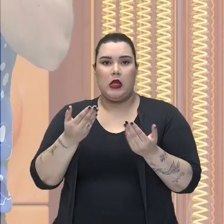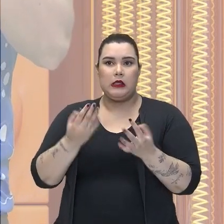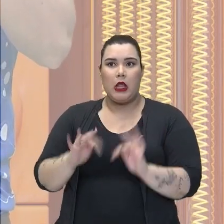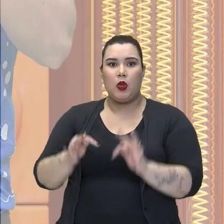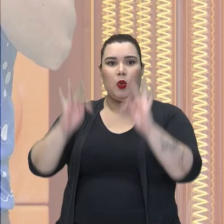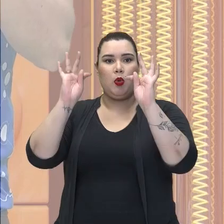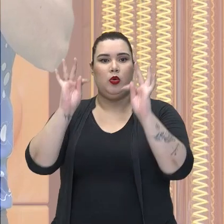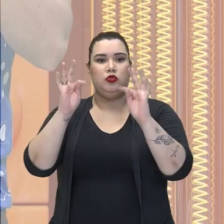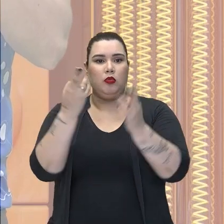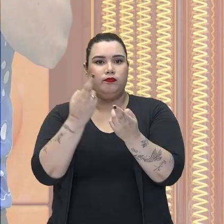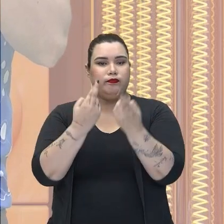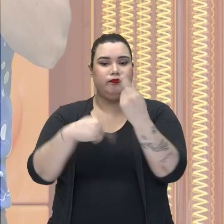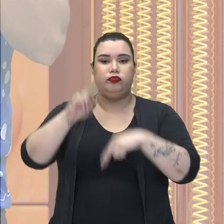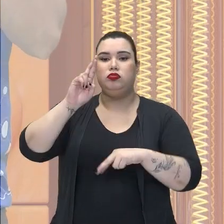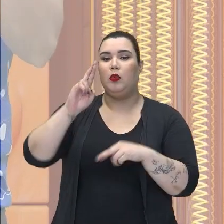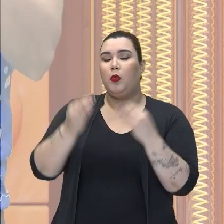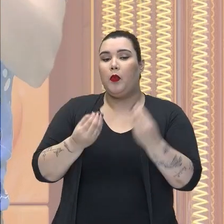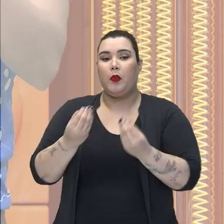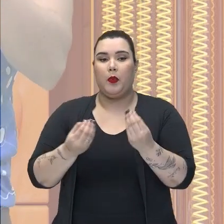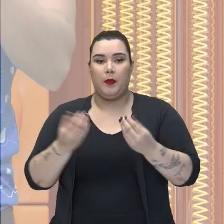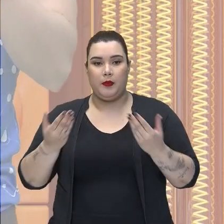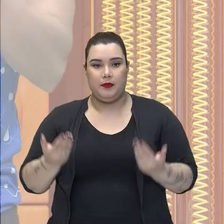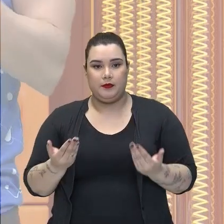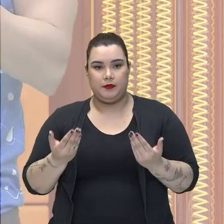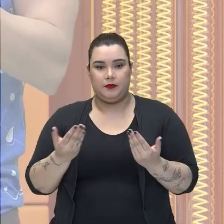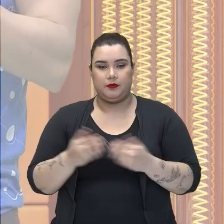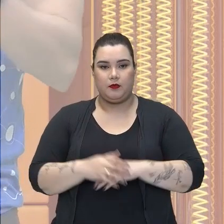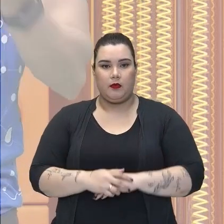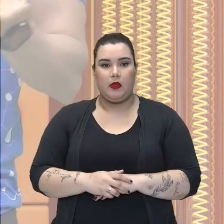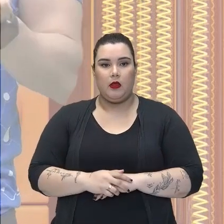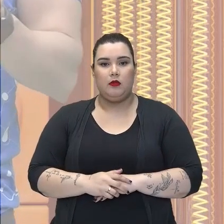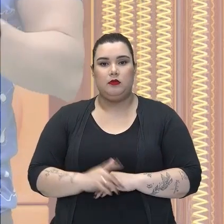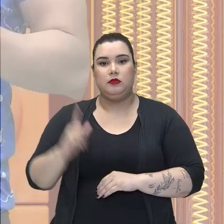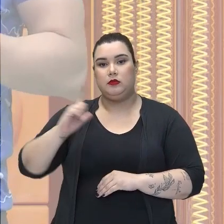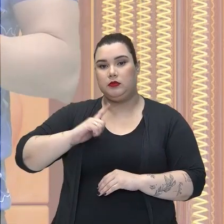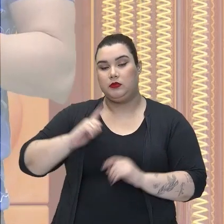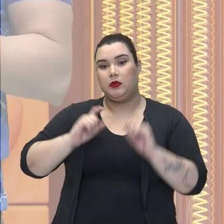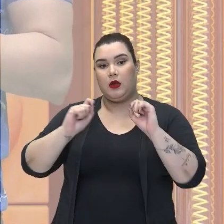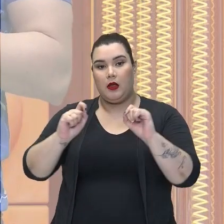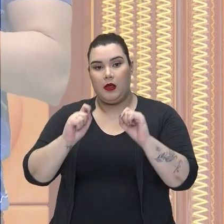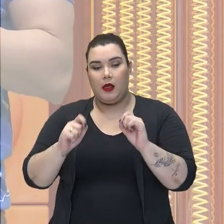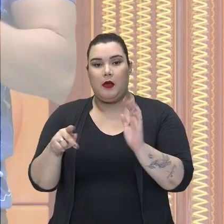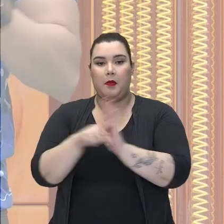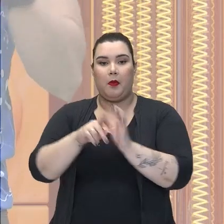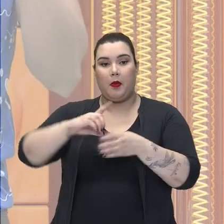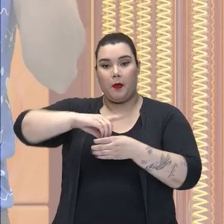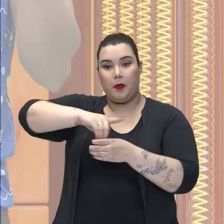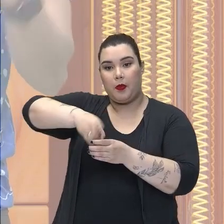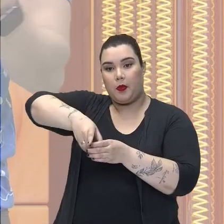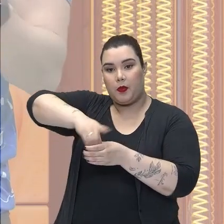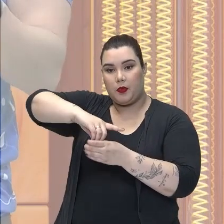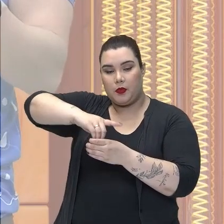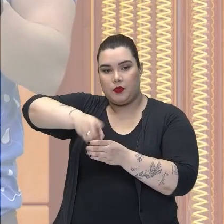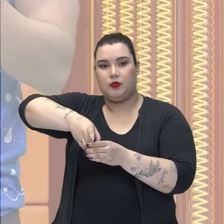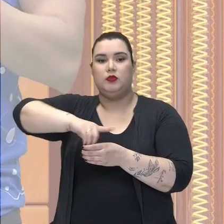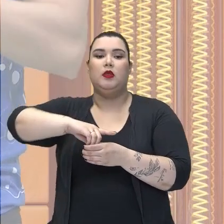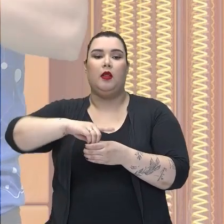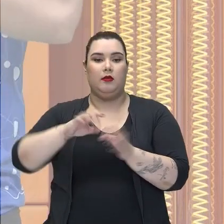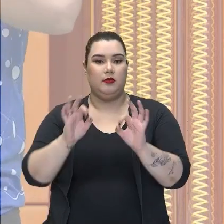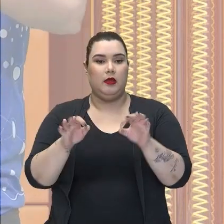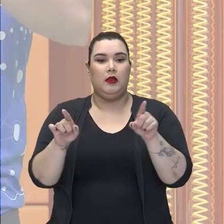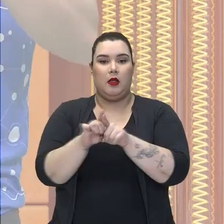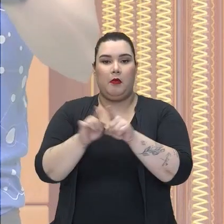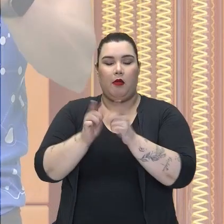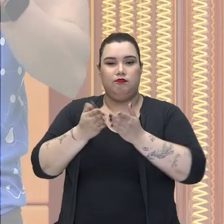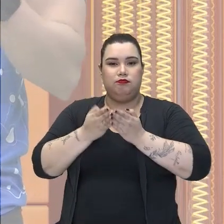revolução, assim, em relação a transporte, em relação à energia? Eram as caravelas e as bússolas, tá? Então, as caravelas, nessa época, era,